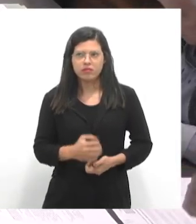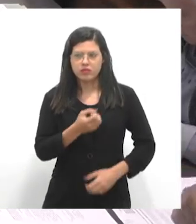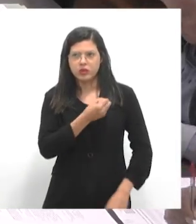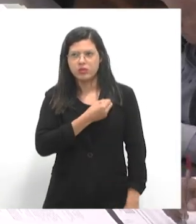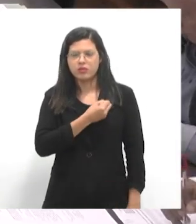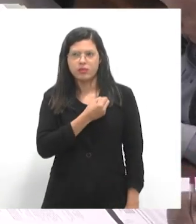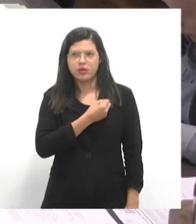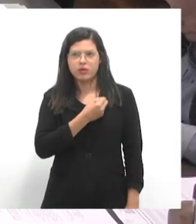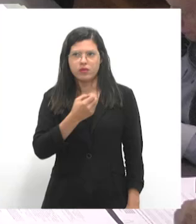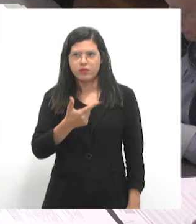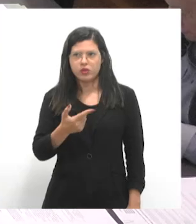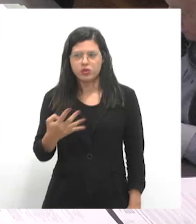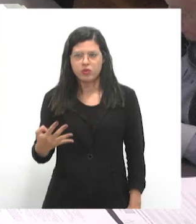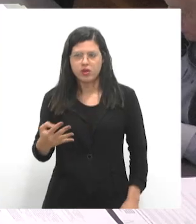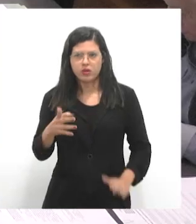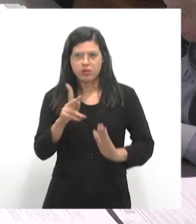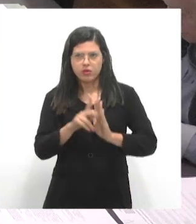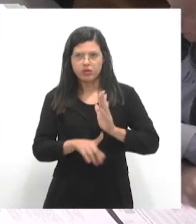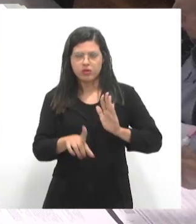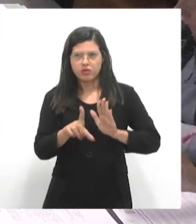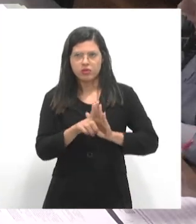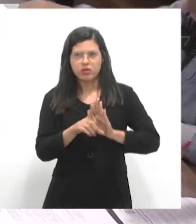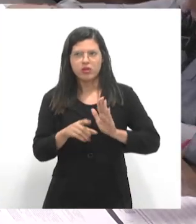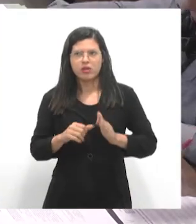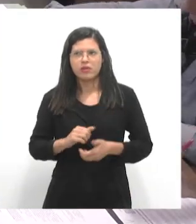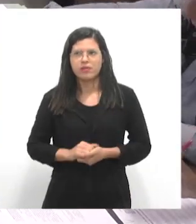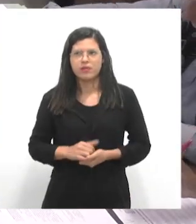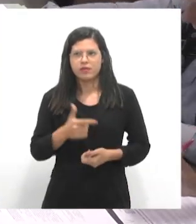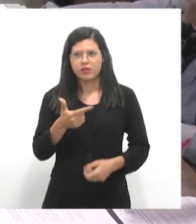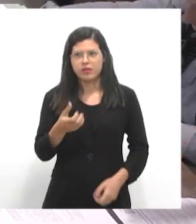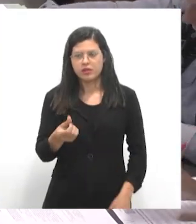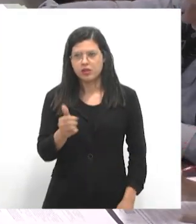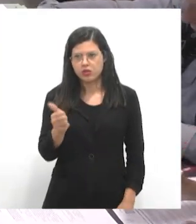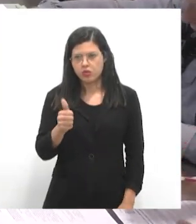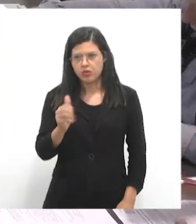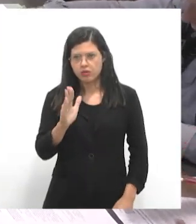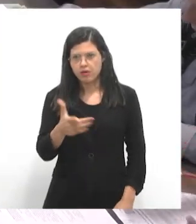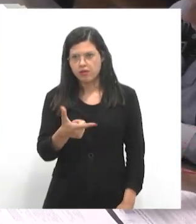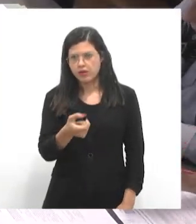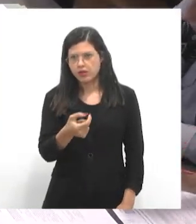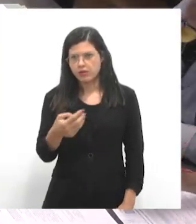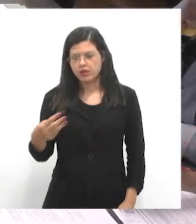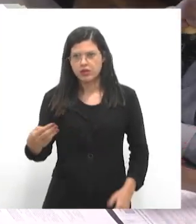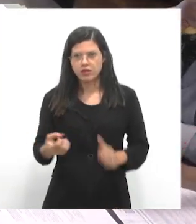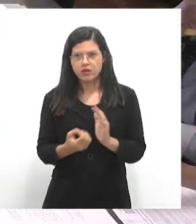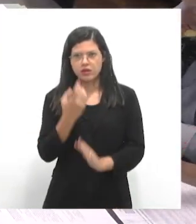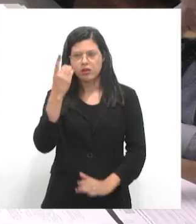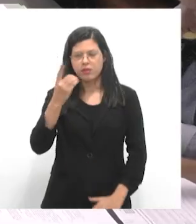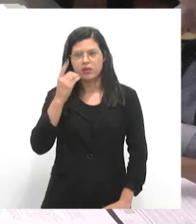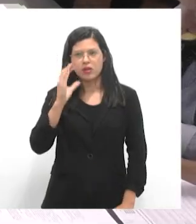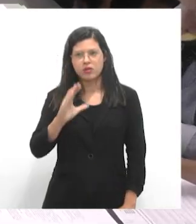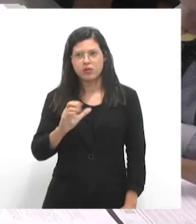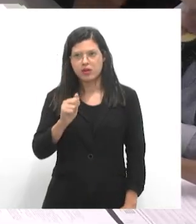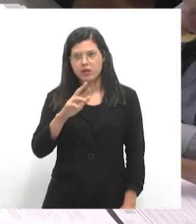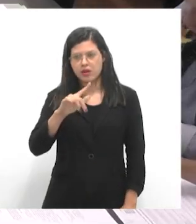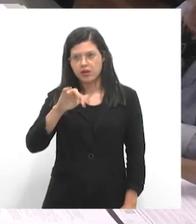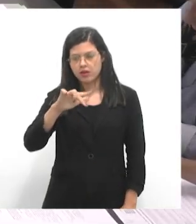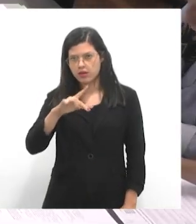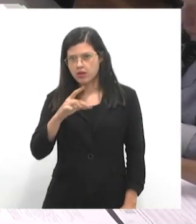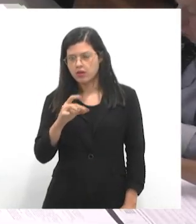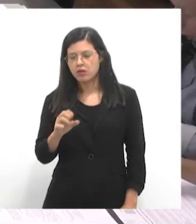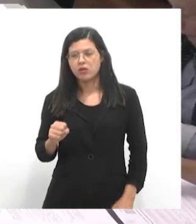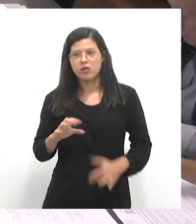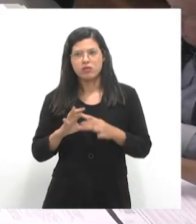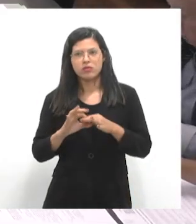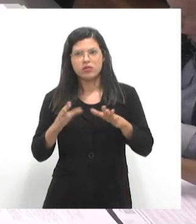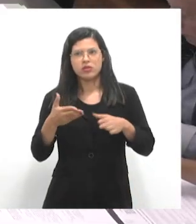ao 24 da pauta. Projeto de lei 2611 de 23, de autoria do deputado Carlinhos BNH, que dispõe sobre a autorização da entrada de